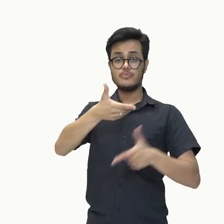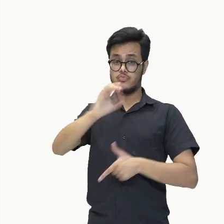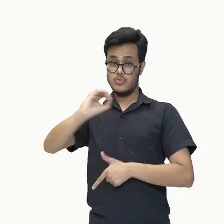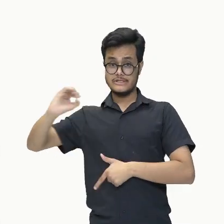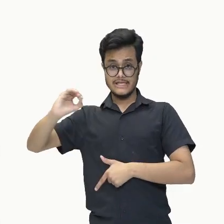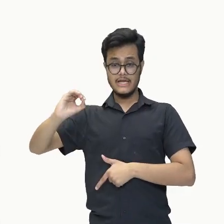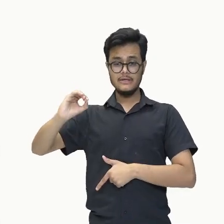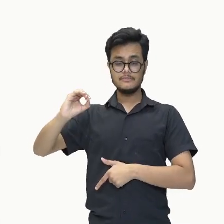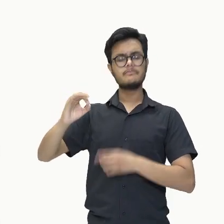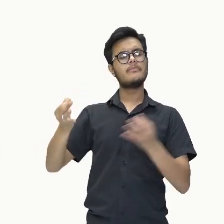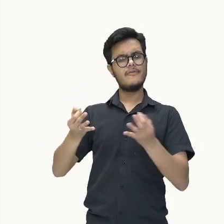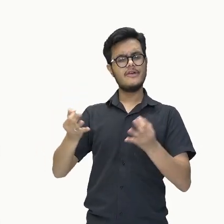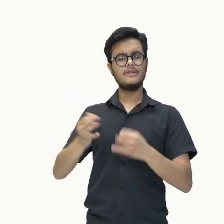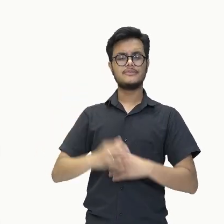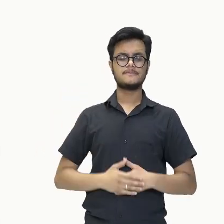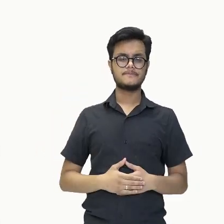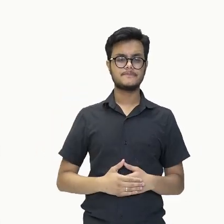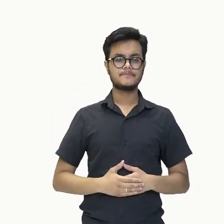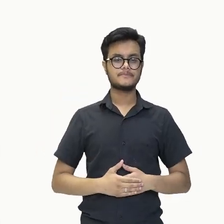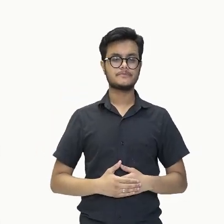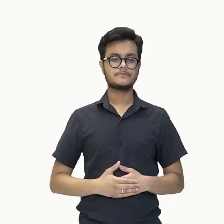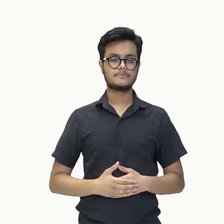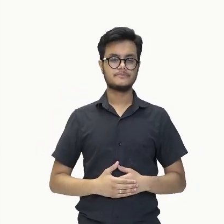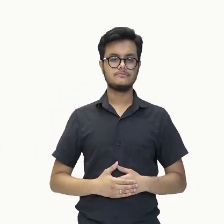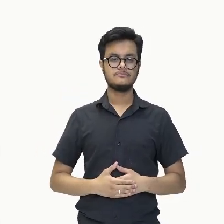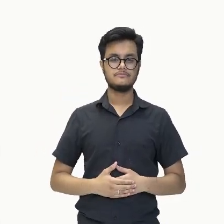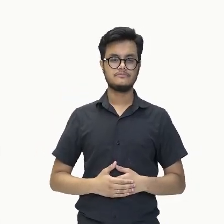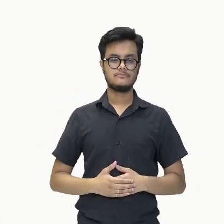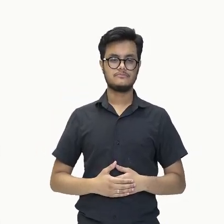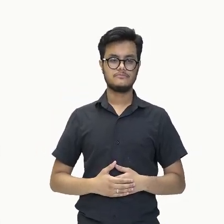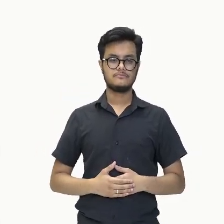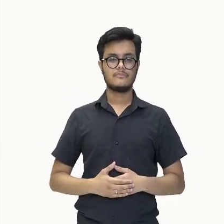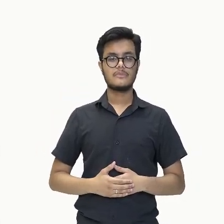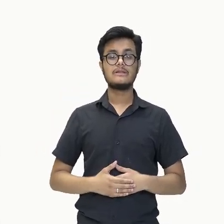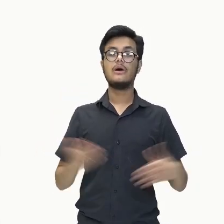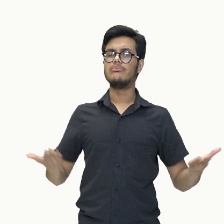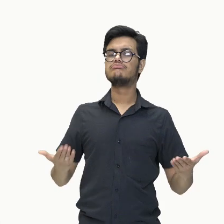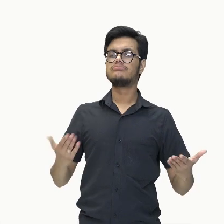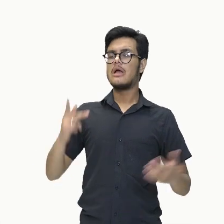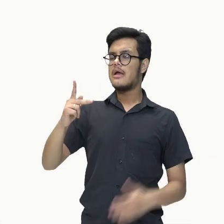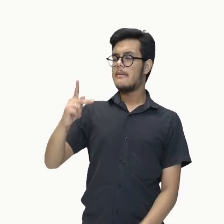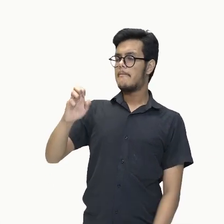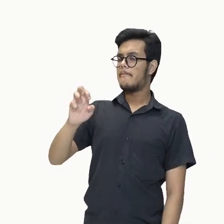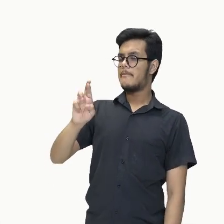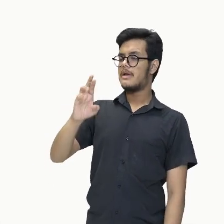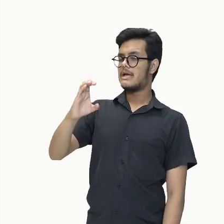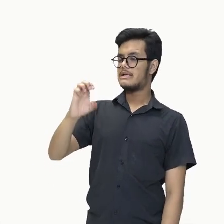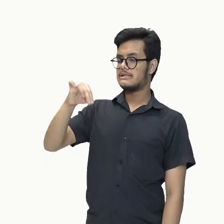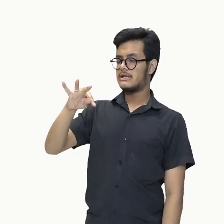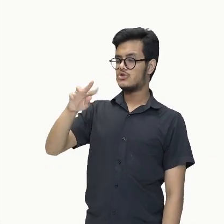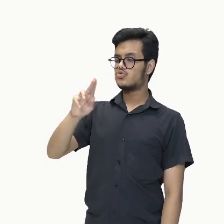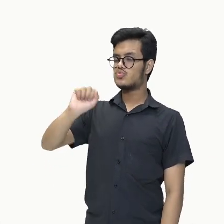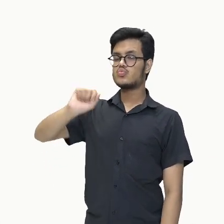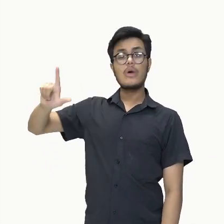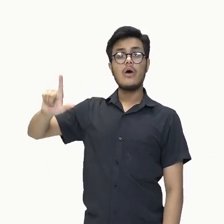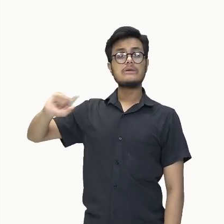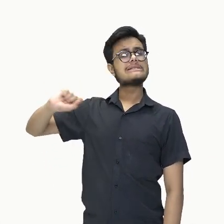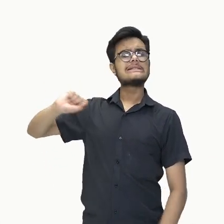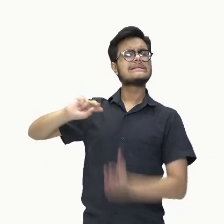dividindo isso por 100, né, já que é uma taxa percentual, é a mesma coisa que o quê?